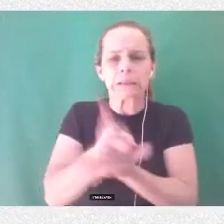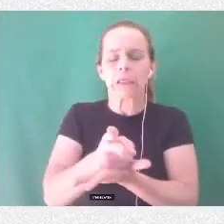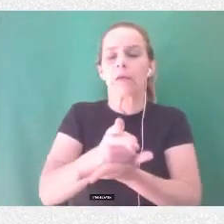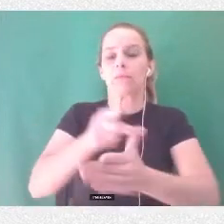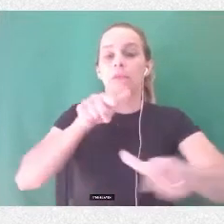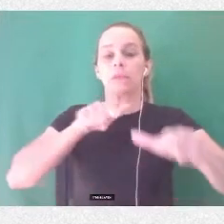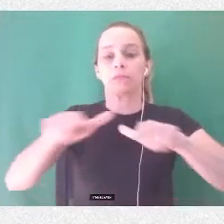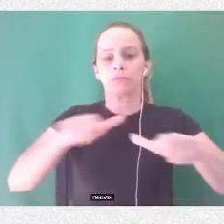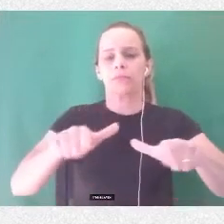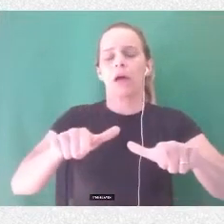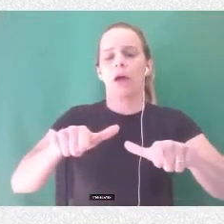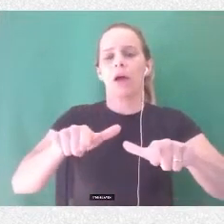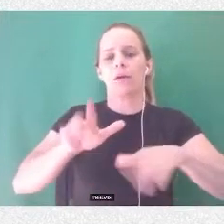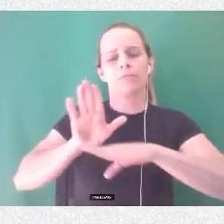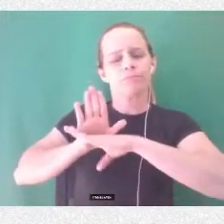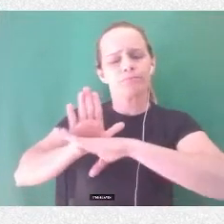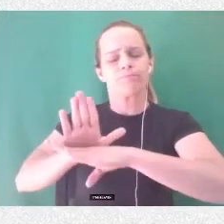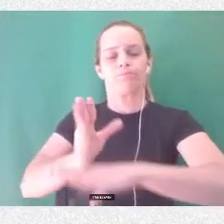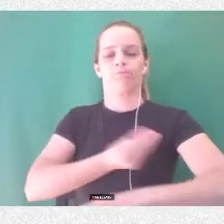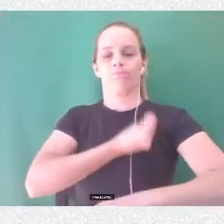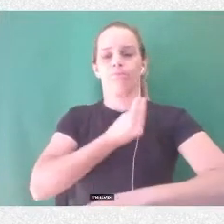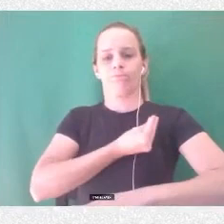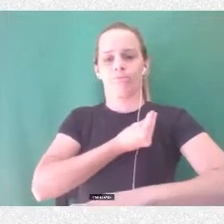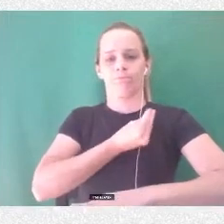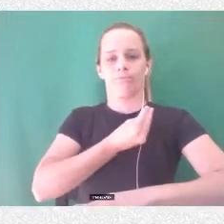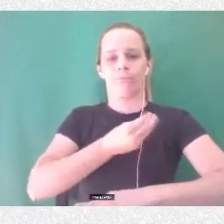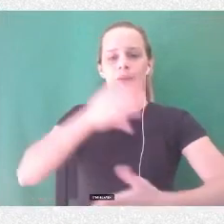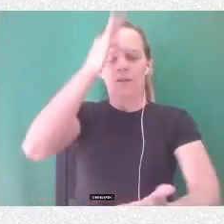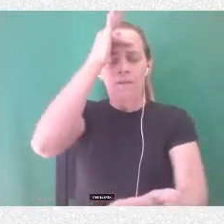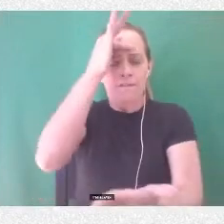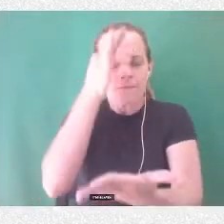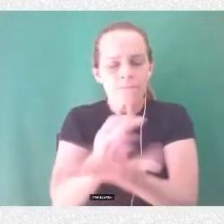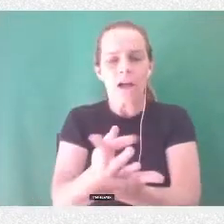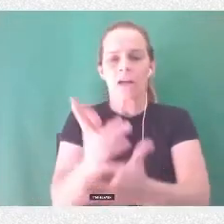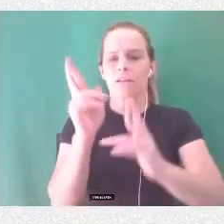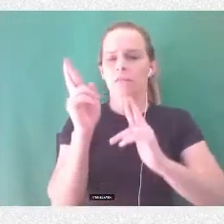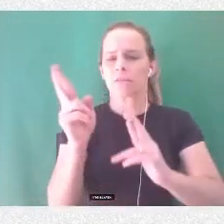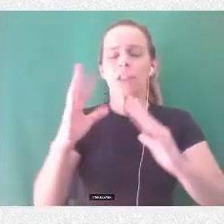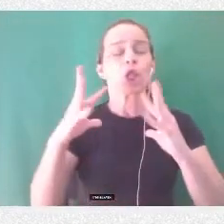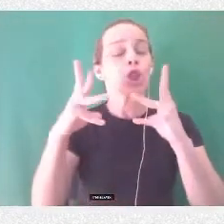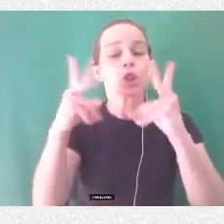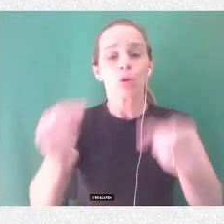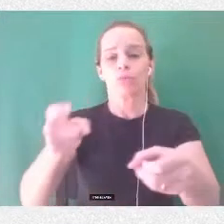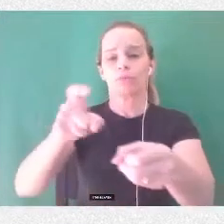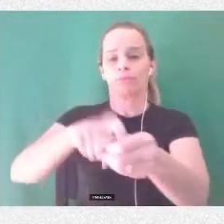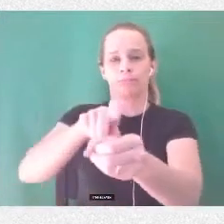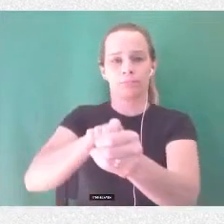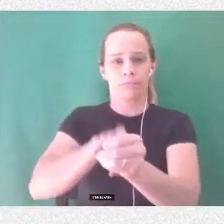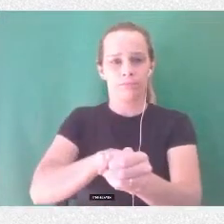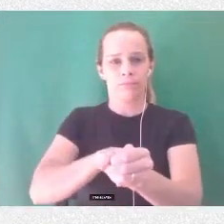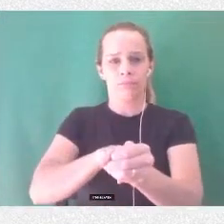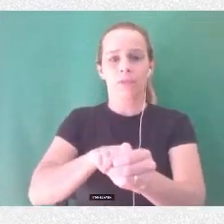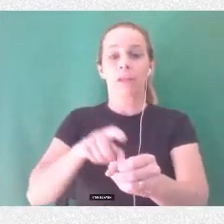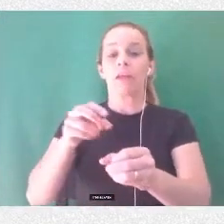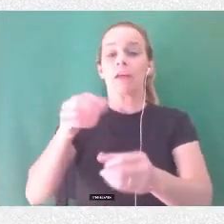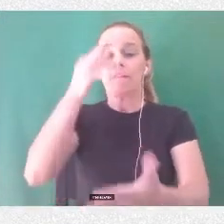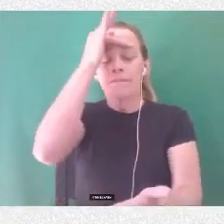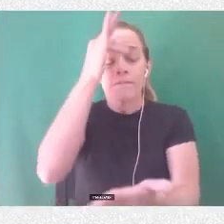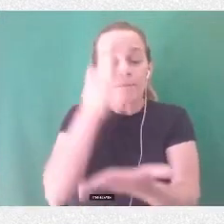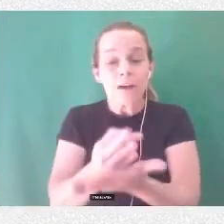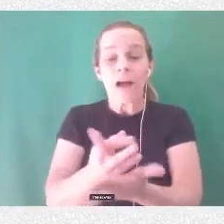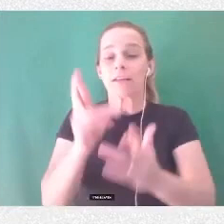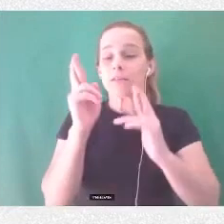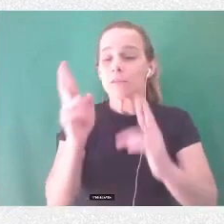vida. Com fé e esperança em todos os parceiros, com fé e esperança de